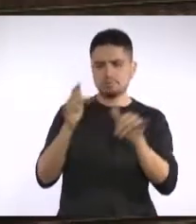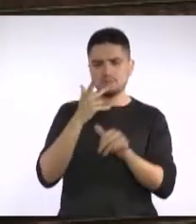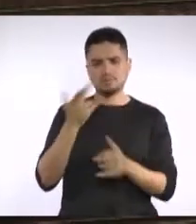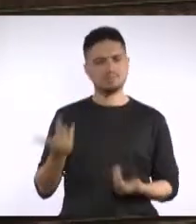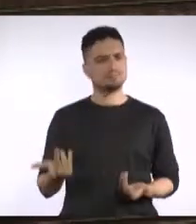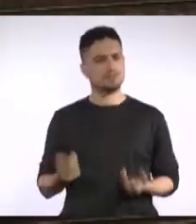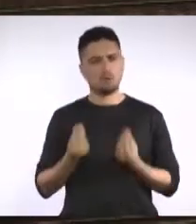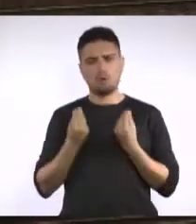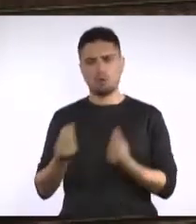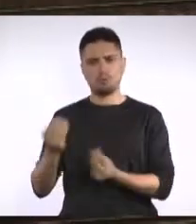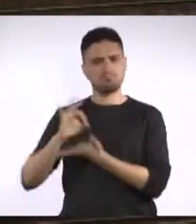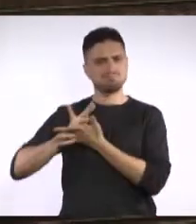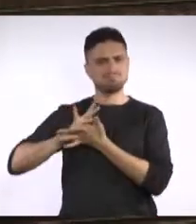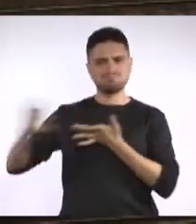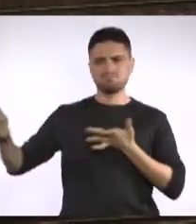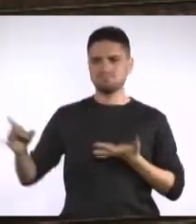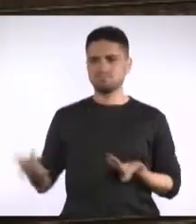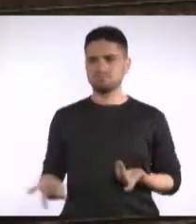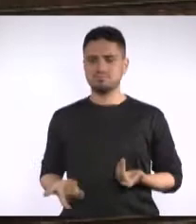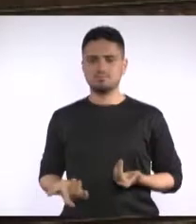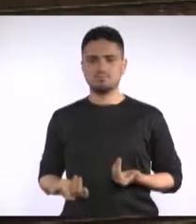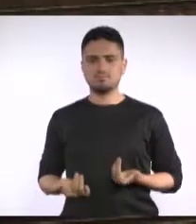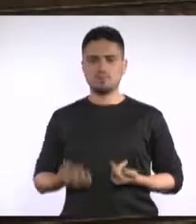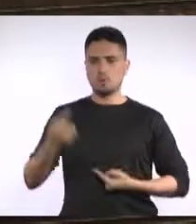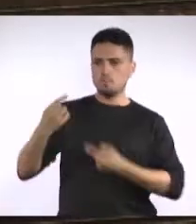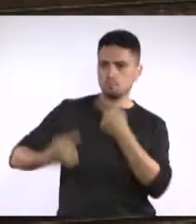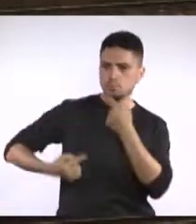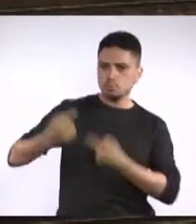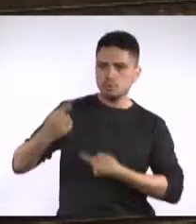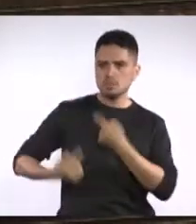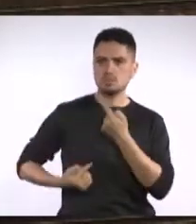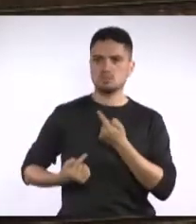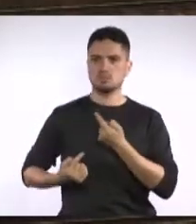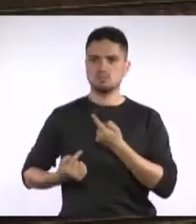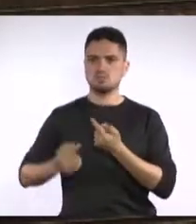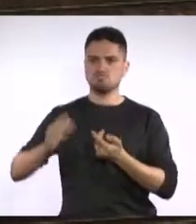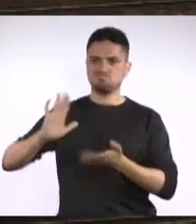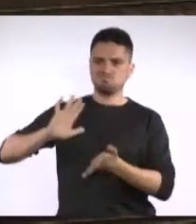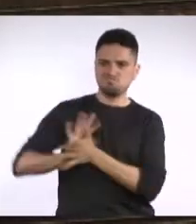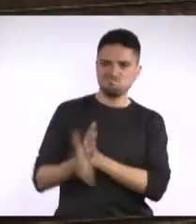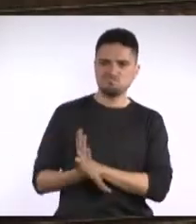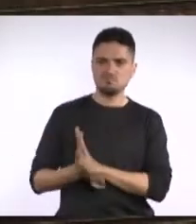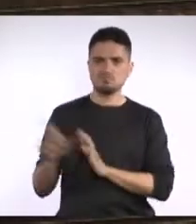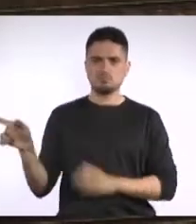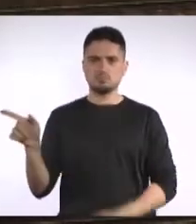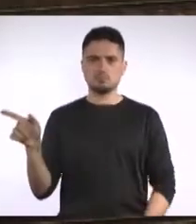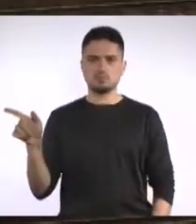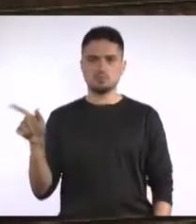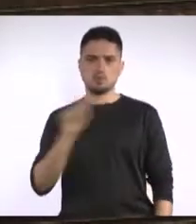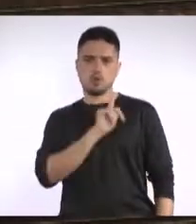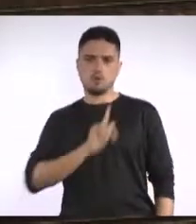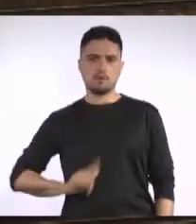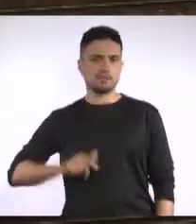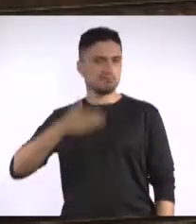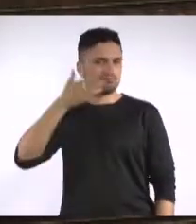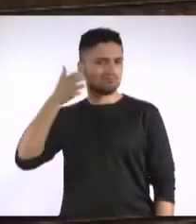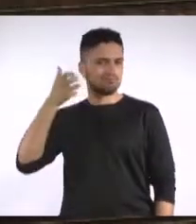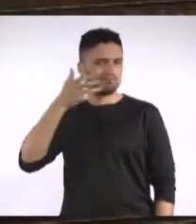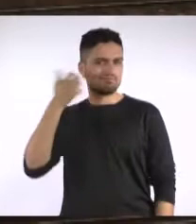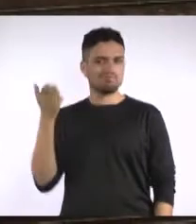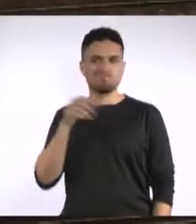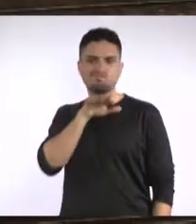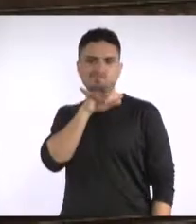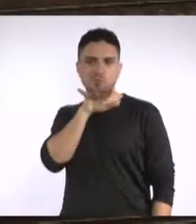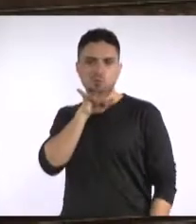a política desumana que vem sendo colocado pelo Wilson Witzel na péssima gestão, na